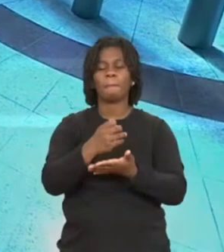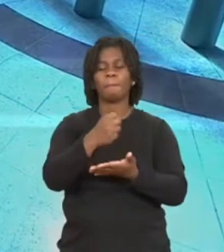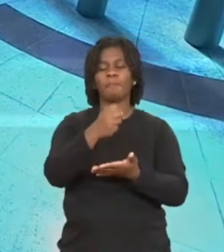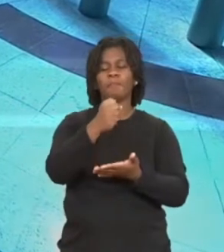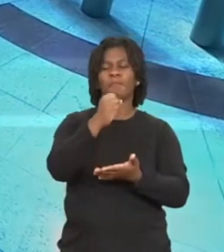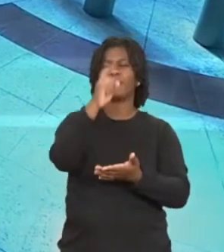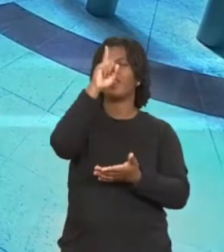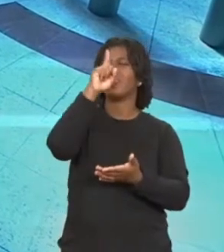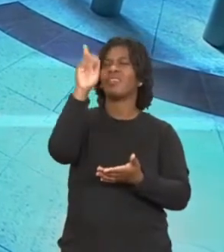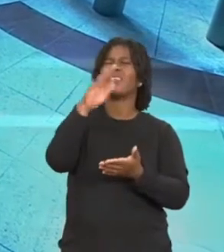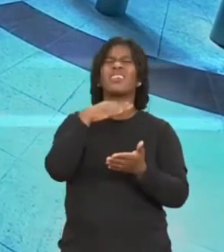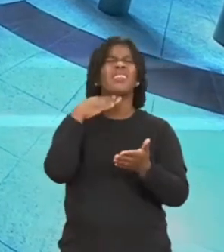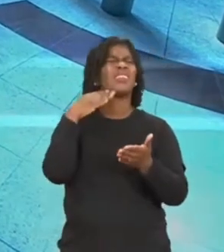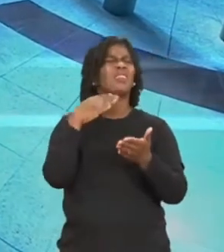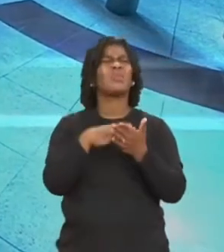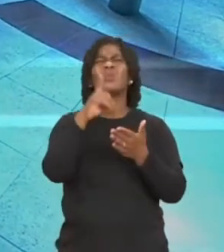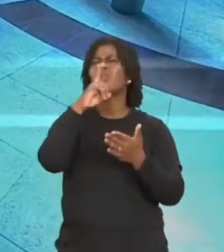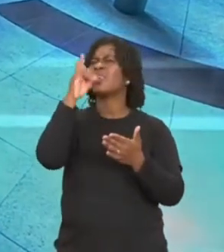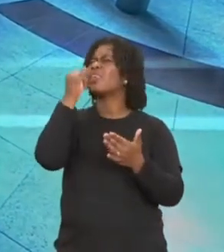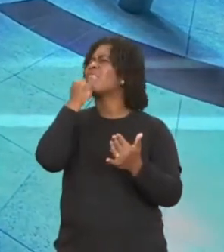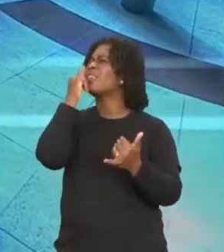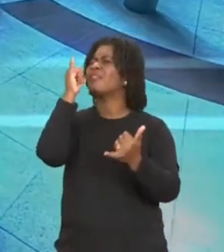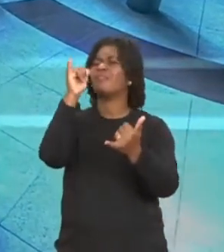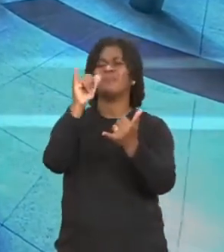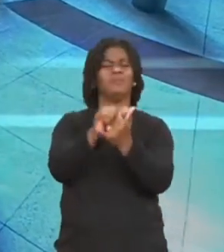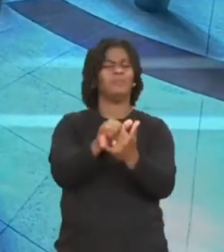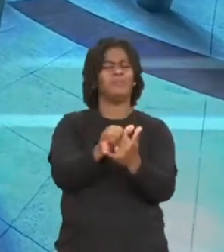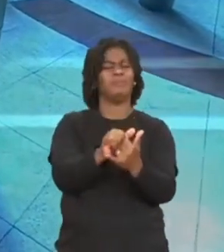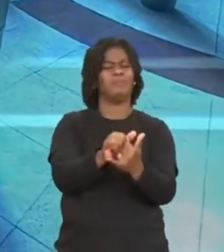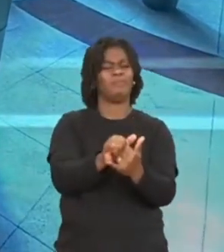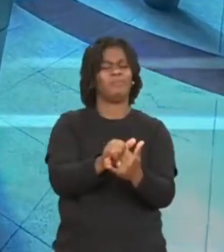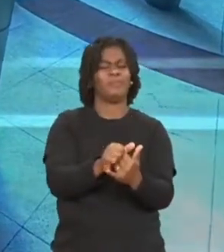que Ele é tudo, que Ele te perdoa.